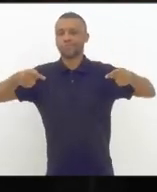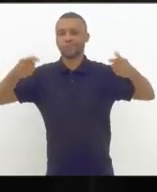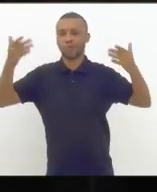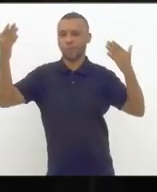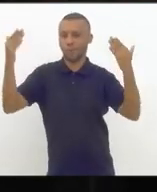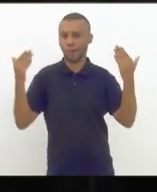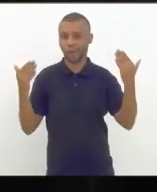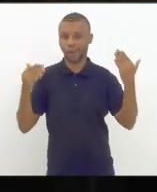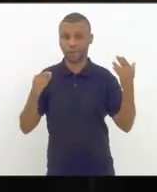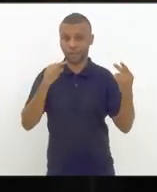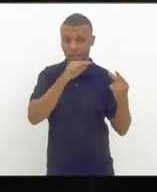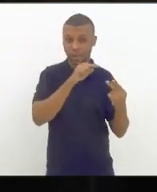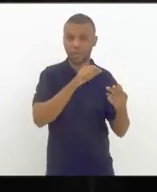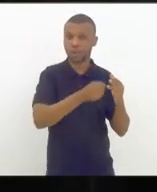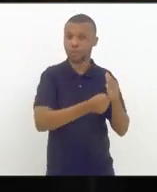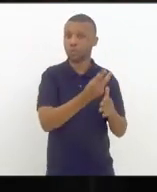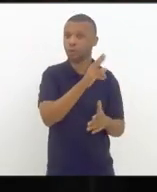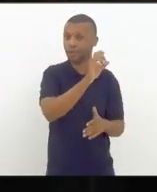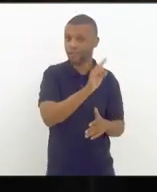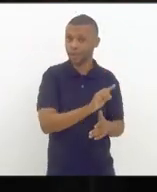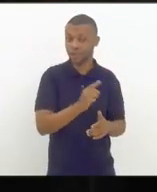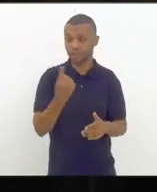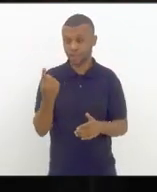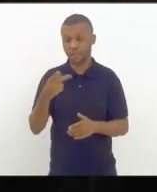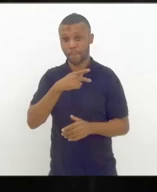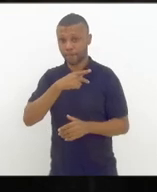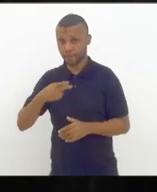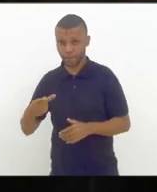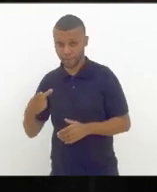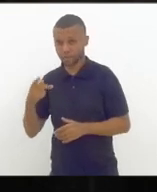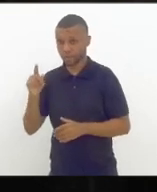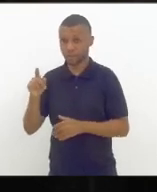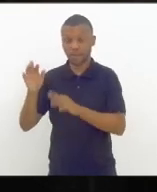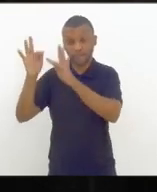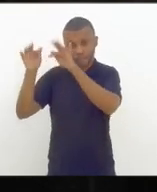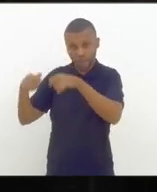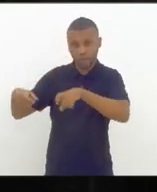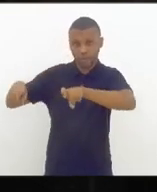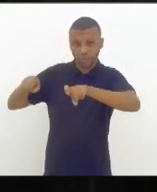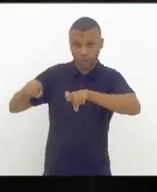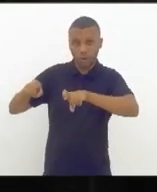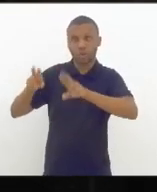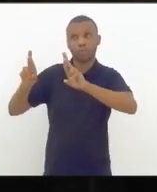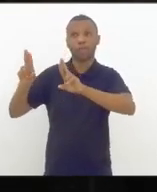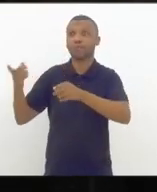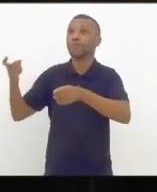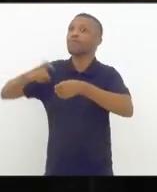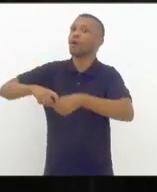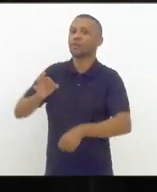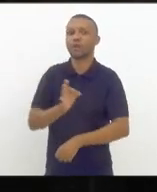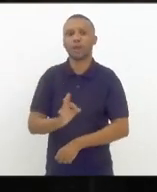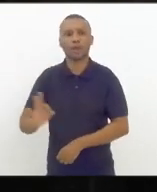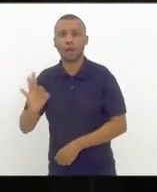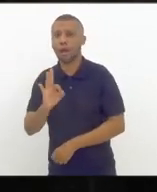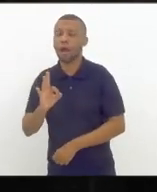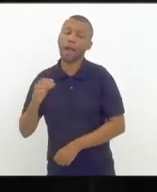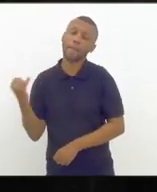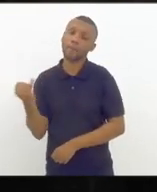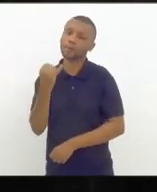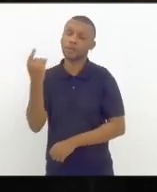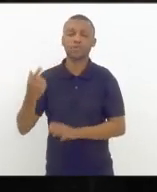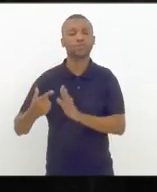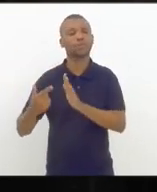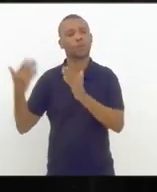foi presidente duas vezes o outro é presidente de terminando o seu mandato agora espero que não volte mais nunca mais na vida de modo que é importante comparar os dados